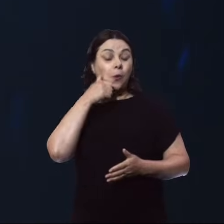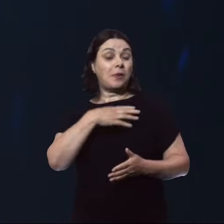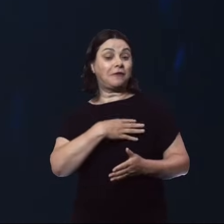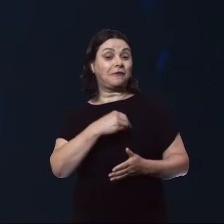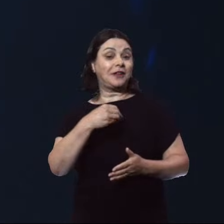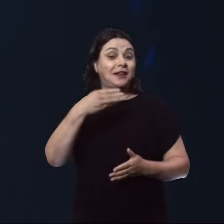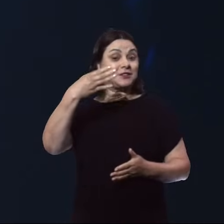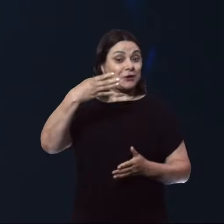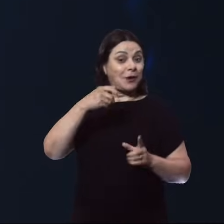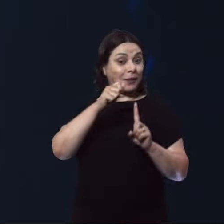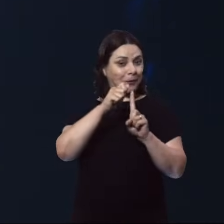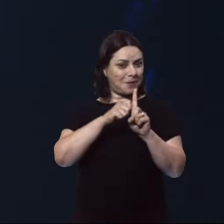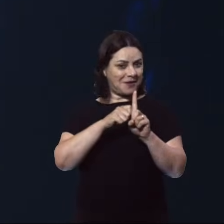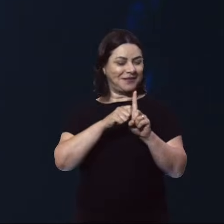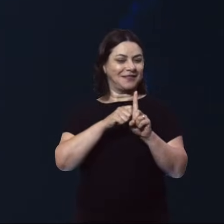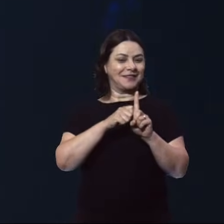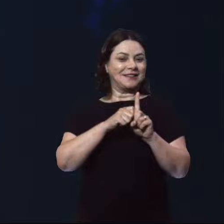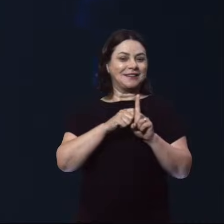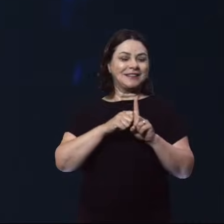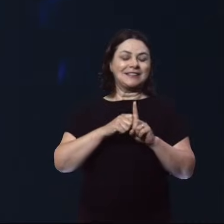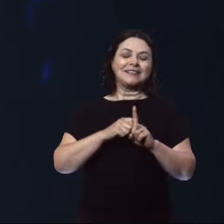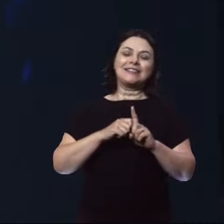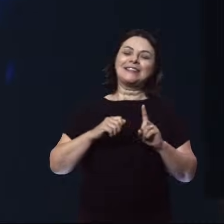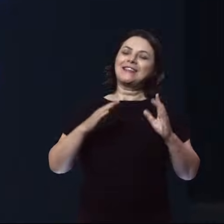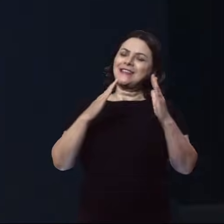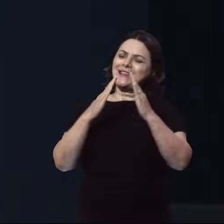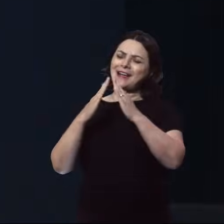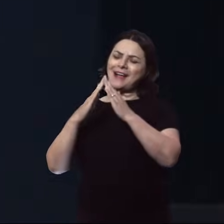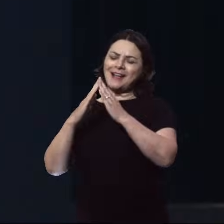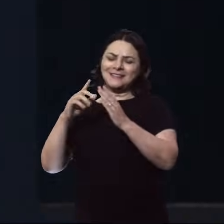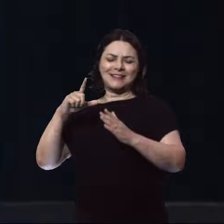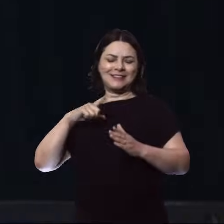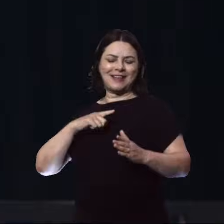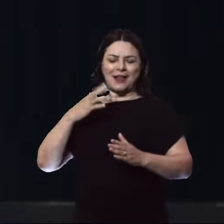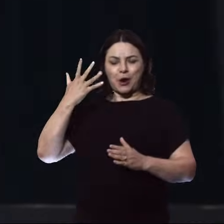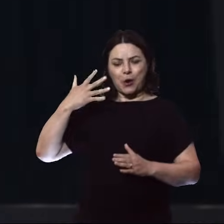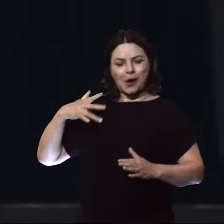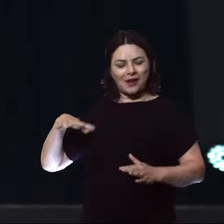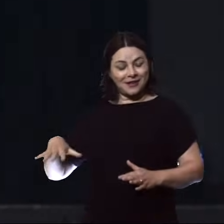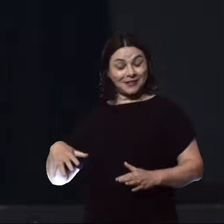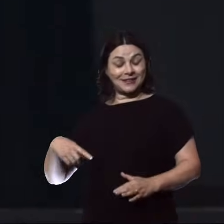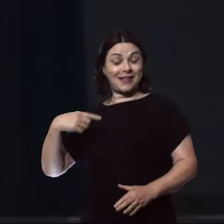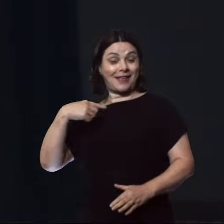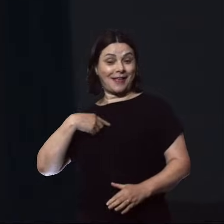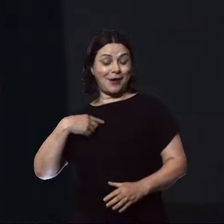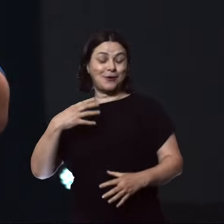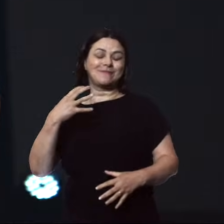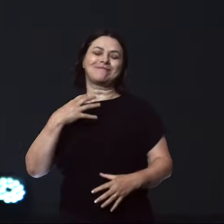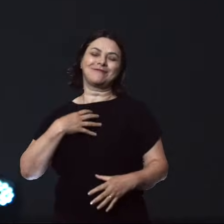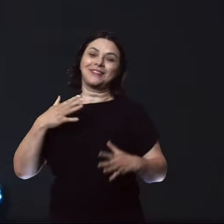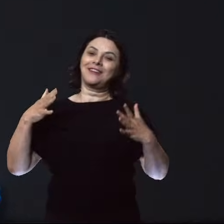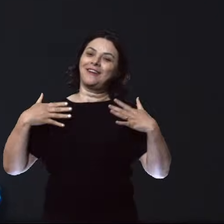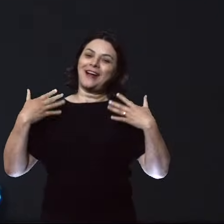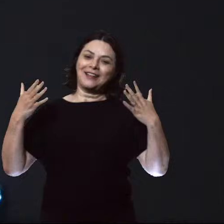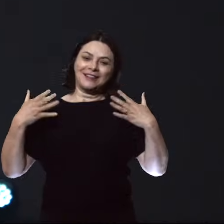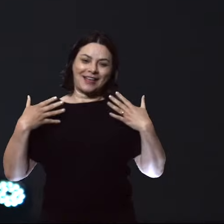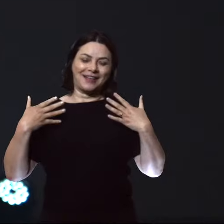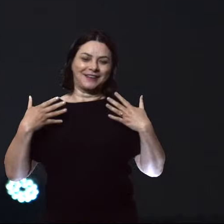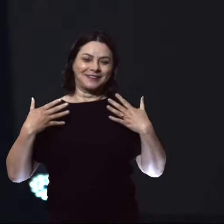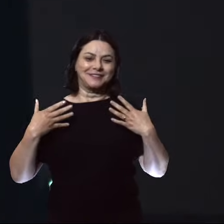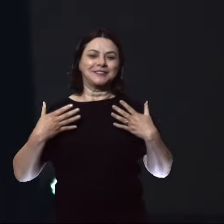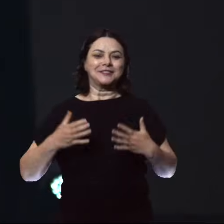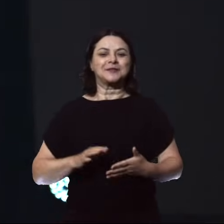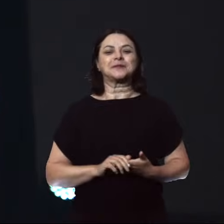meses. Tá uma alegria, a gente está com a casa cheia de criança. Eu sou um pai velho, né? Então a gente tem que se acostumar de novo a correr atrás